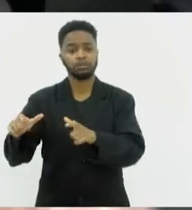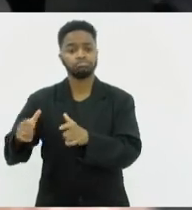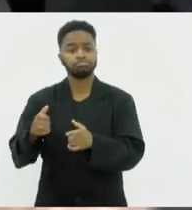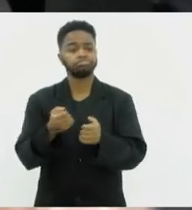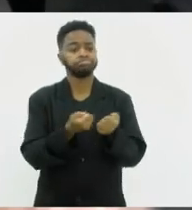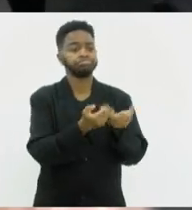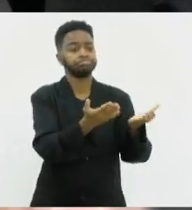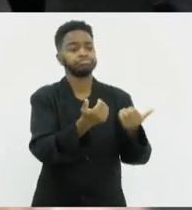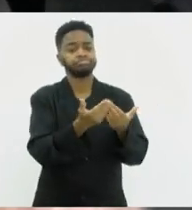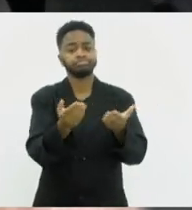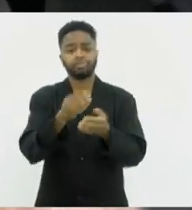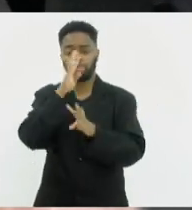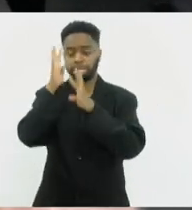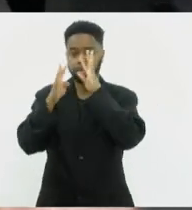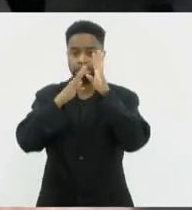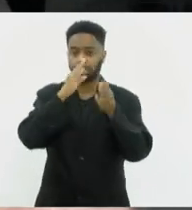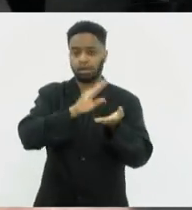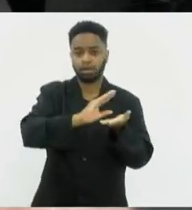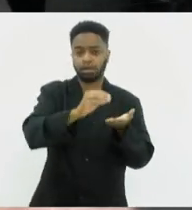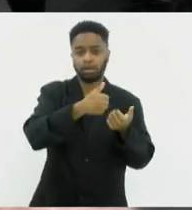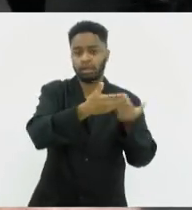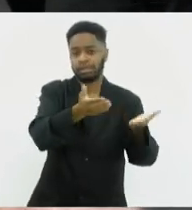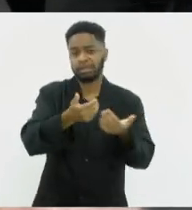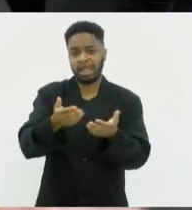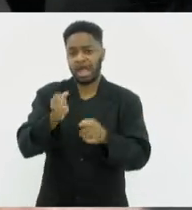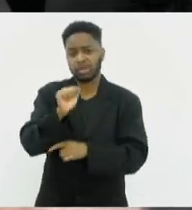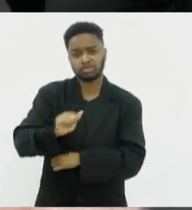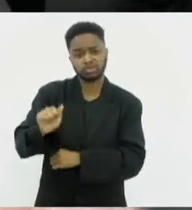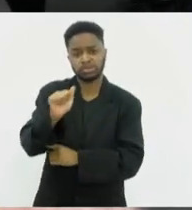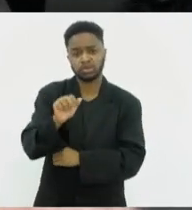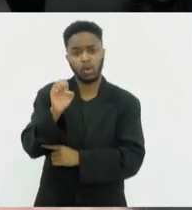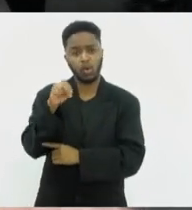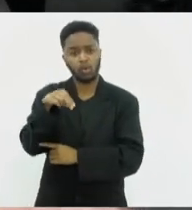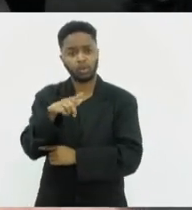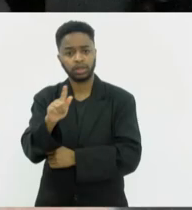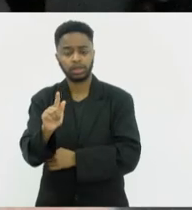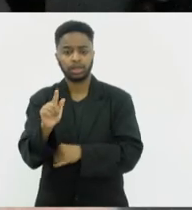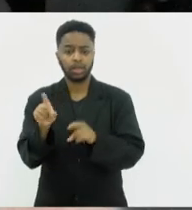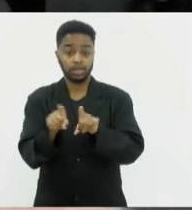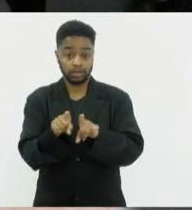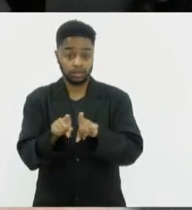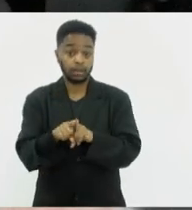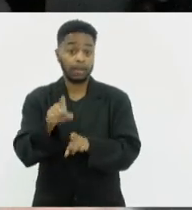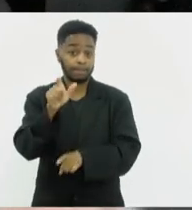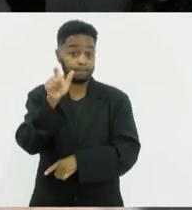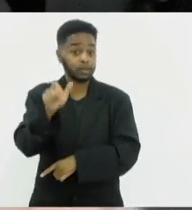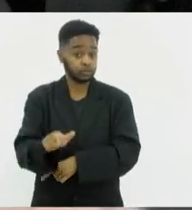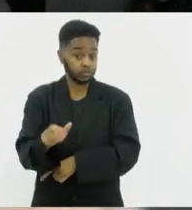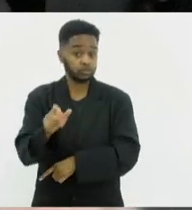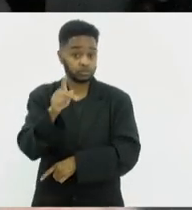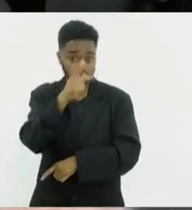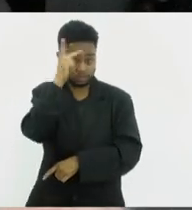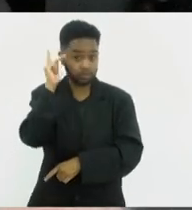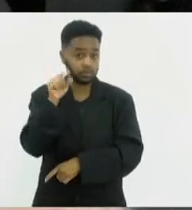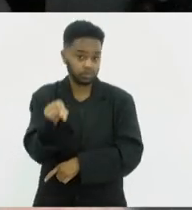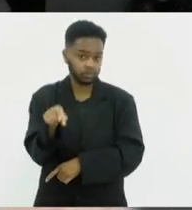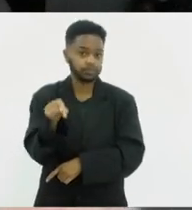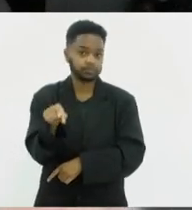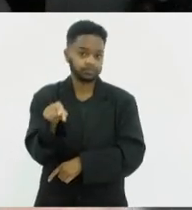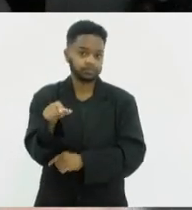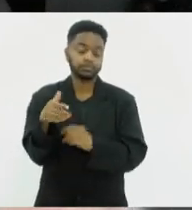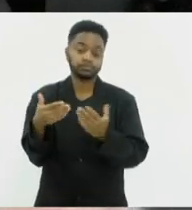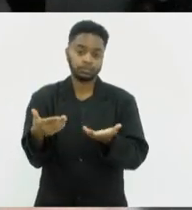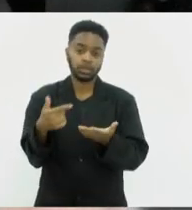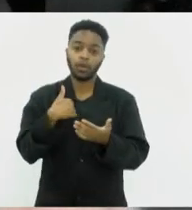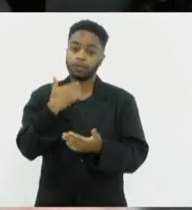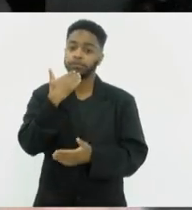distribuídos indiscriminadamente com associações, ONGs e até pessoas físicas. O requerimento de